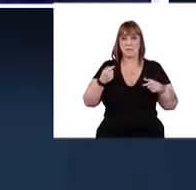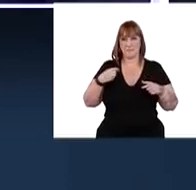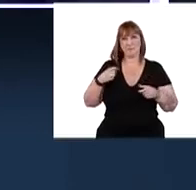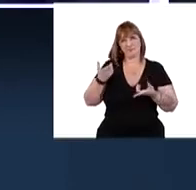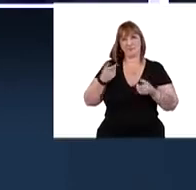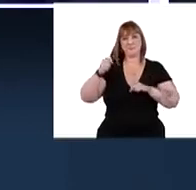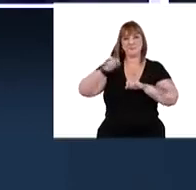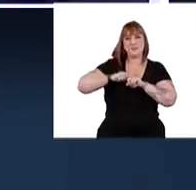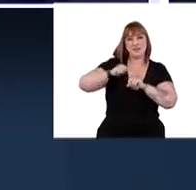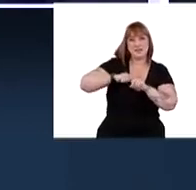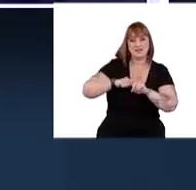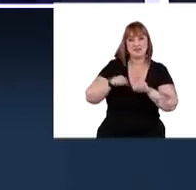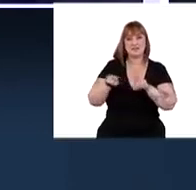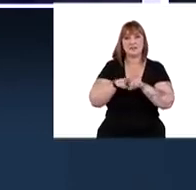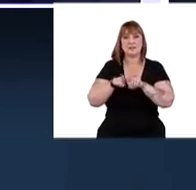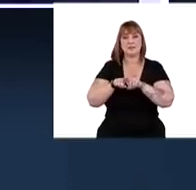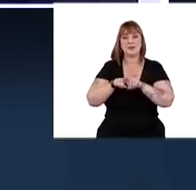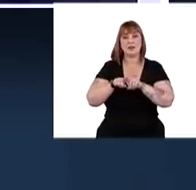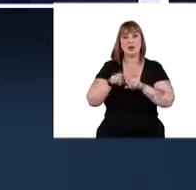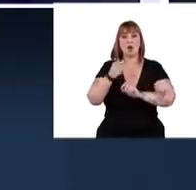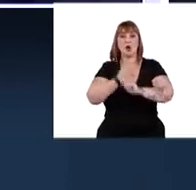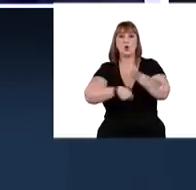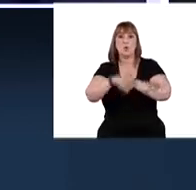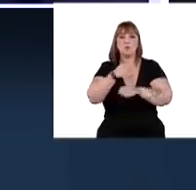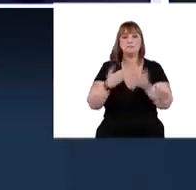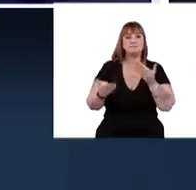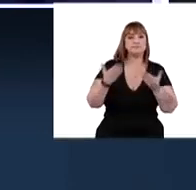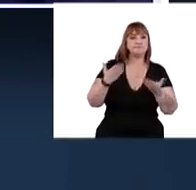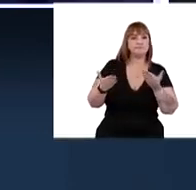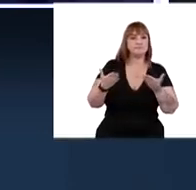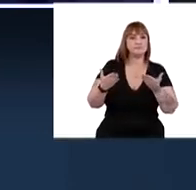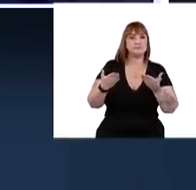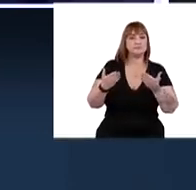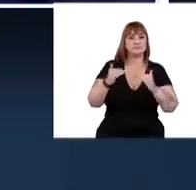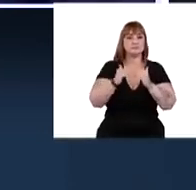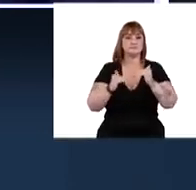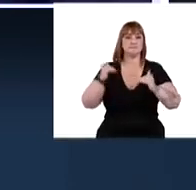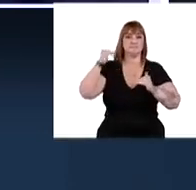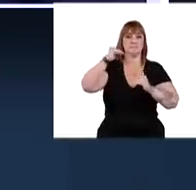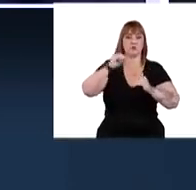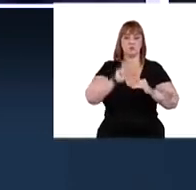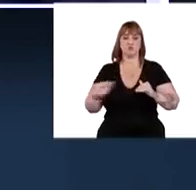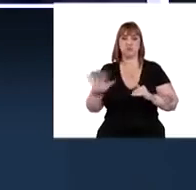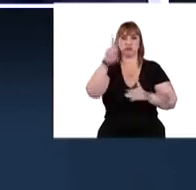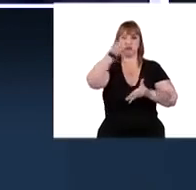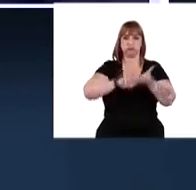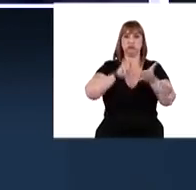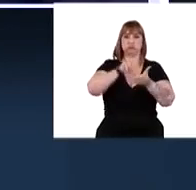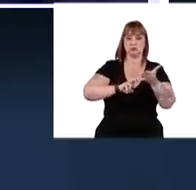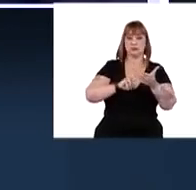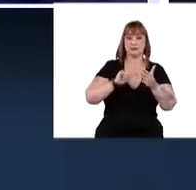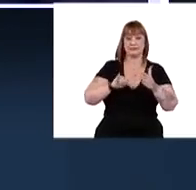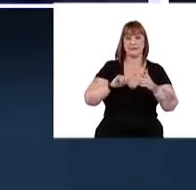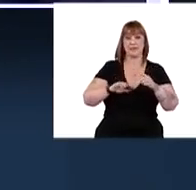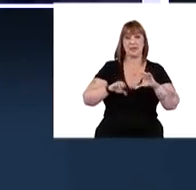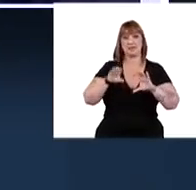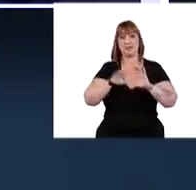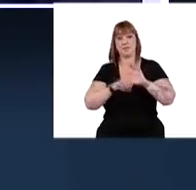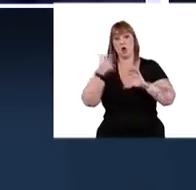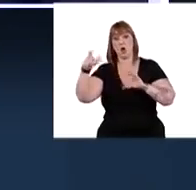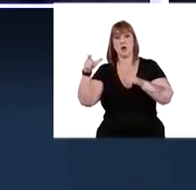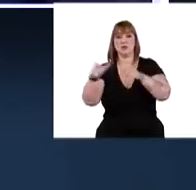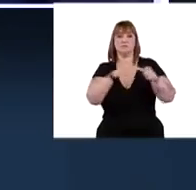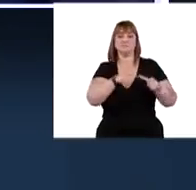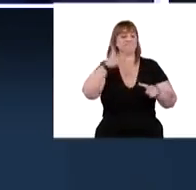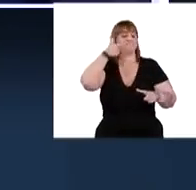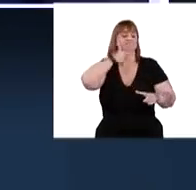e também pela balança comercial brasileira ser superavitária. Se a gente dependesse de outros setores, nem isso a